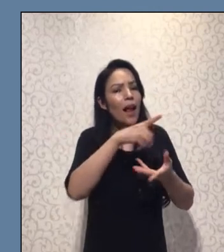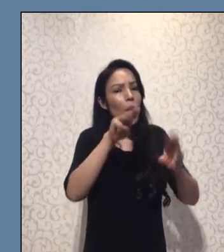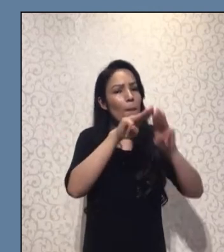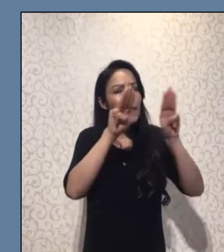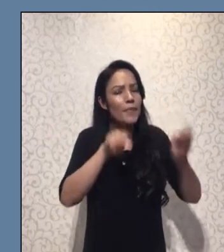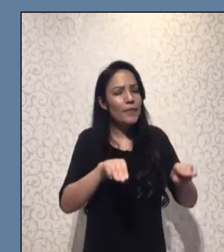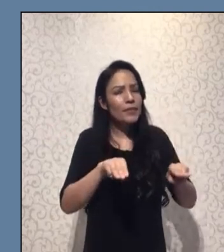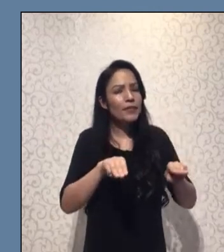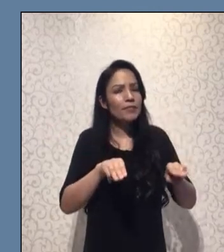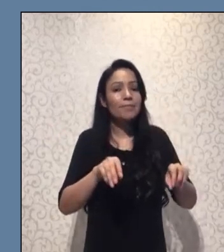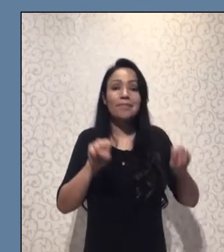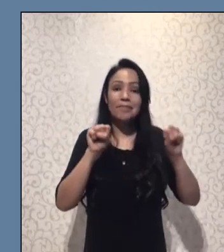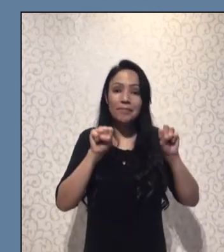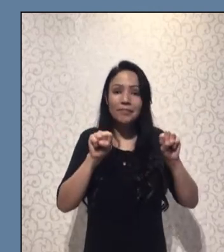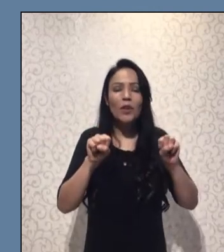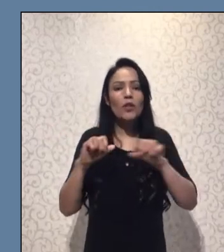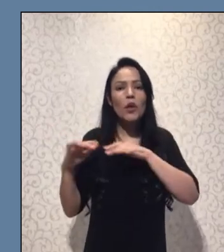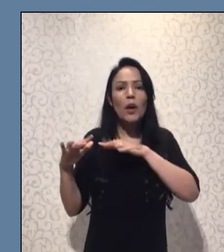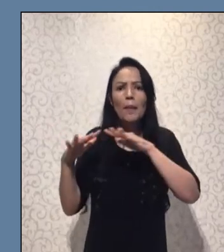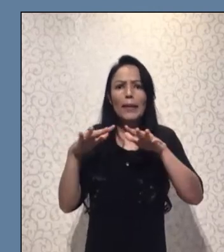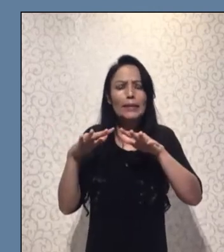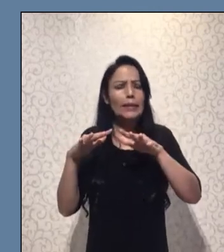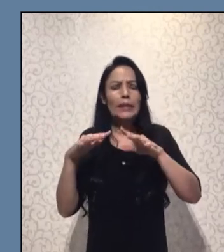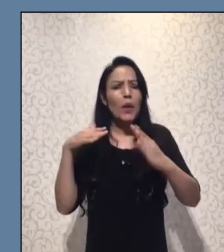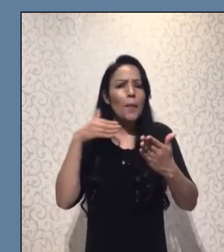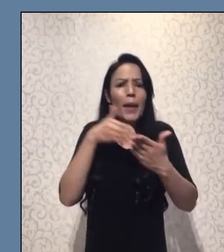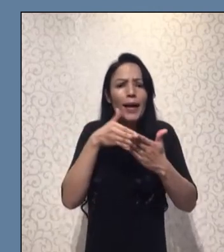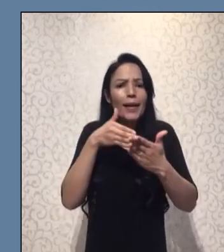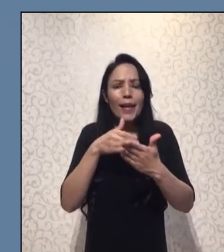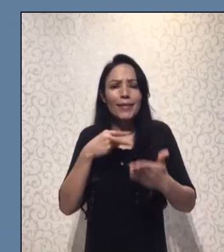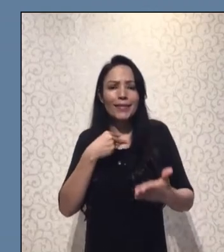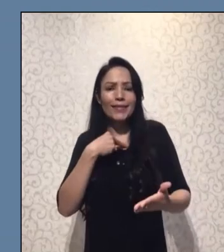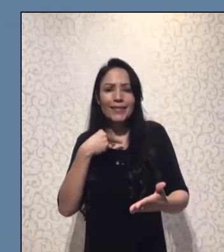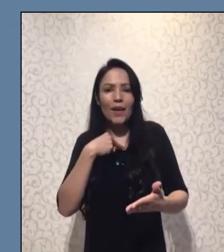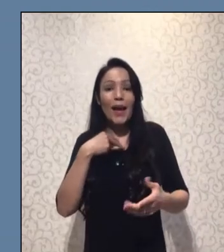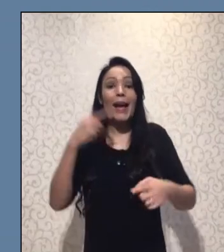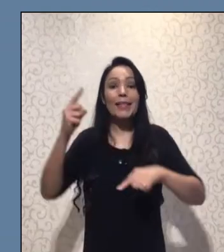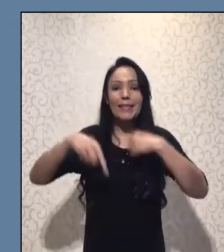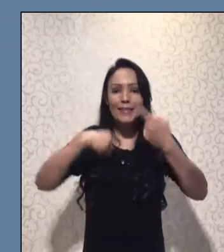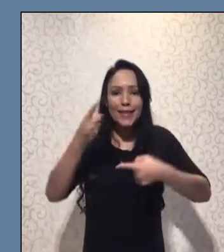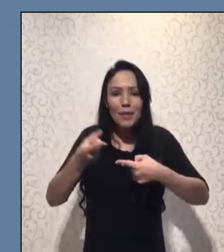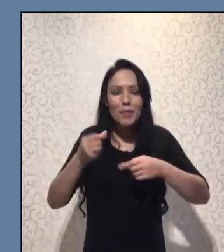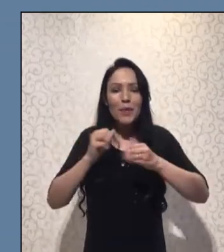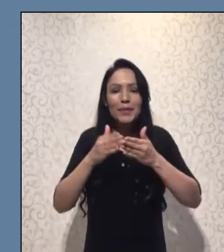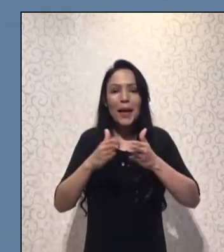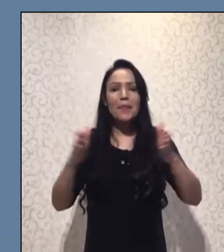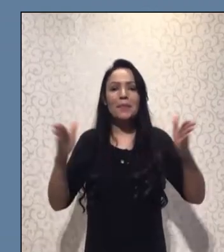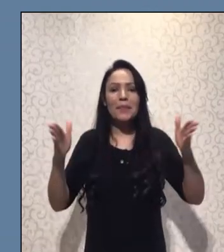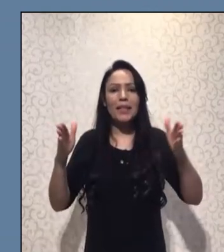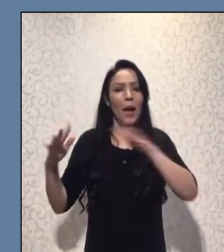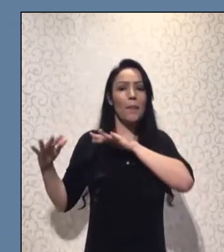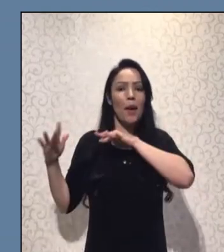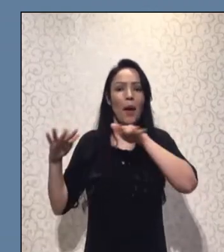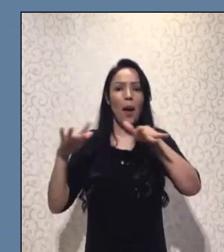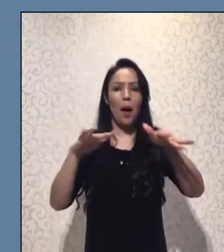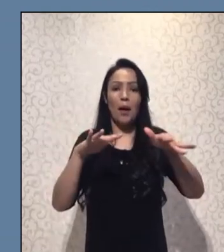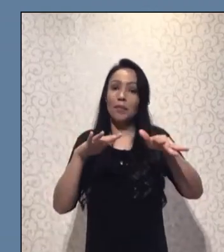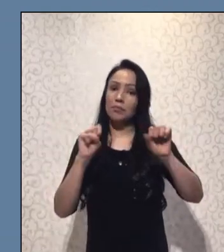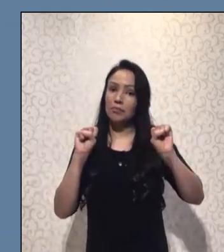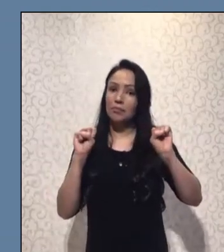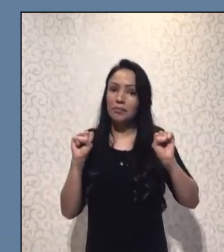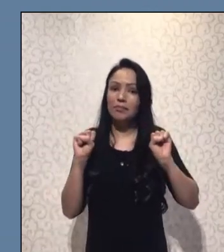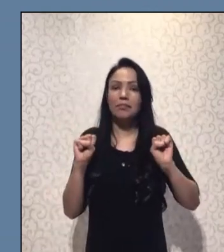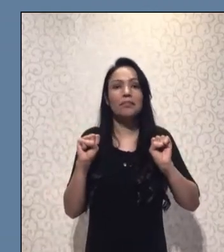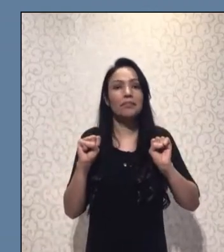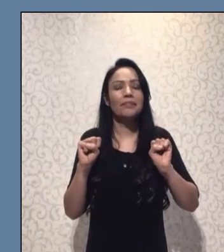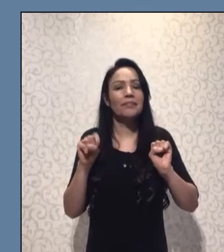uma demanda reprimida que trará muitos visitantes, né? Porque de rever as obras, ou quem